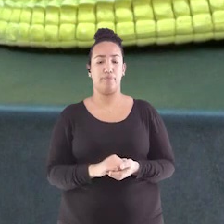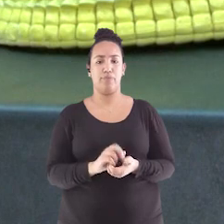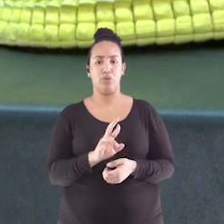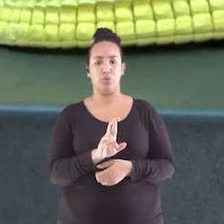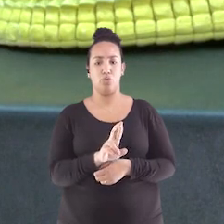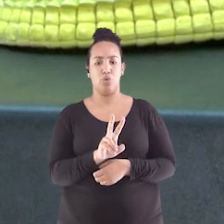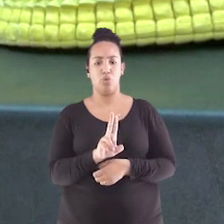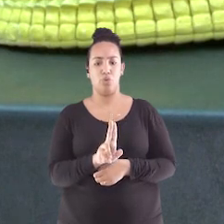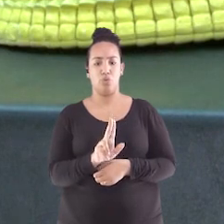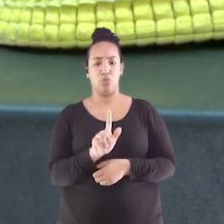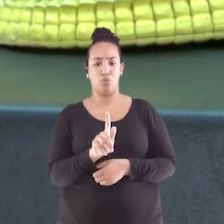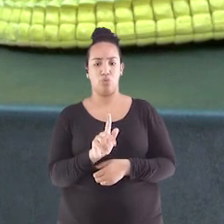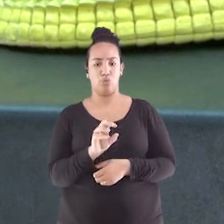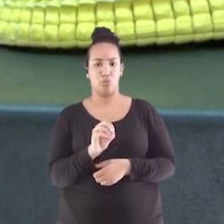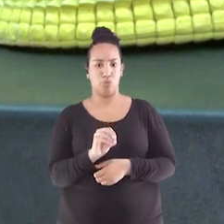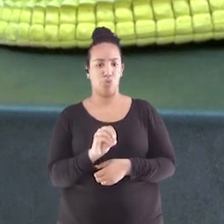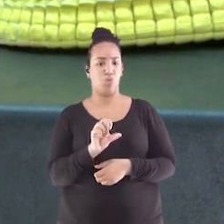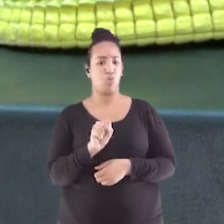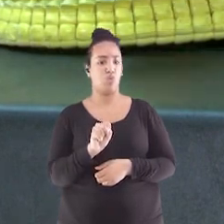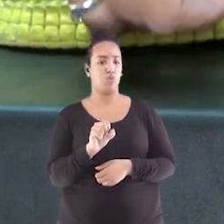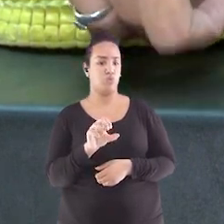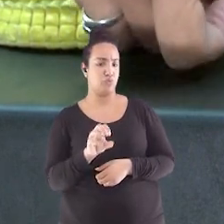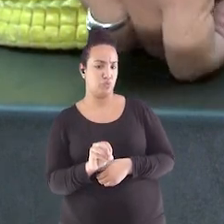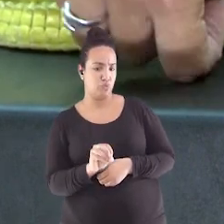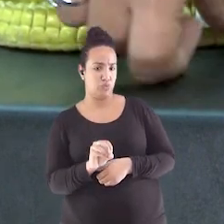rugoso e outra